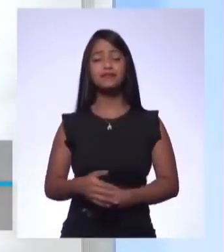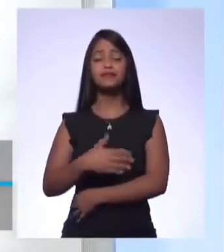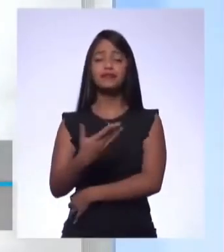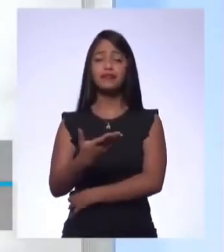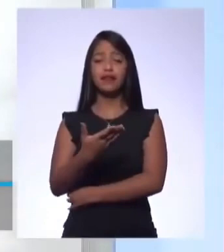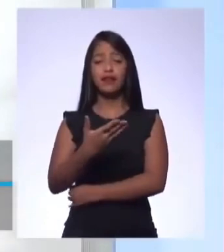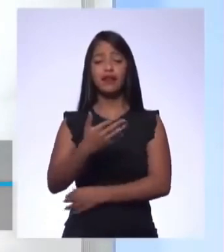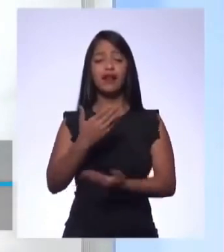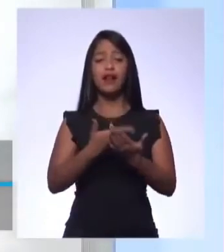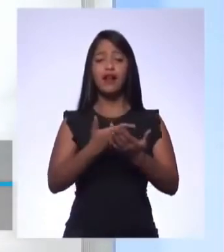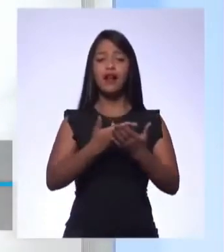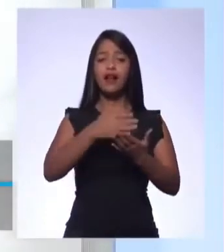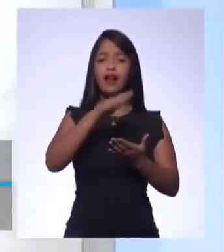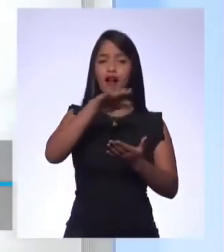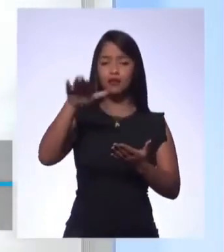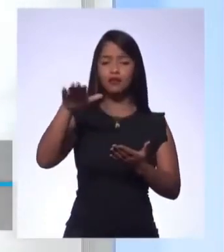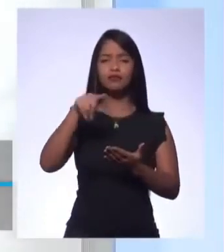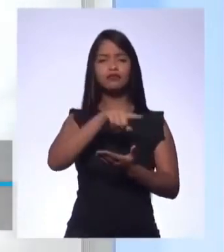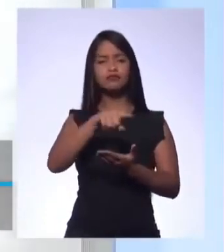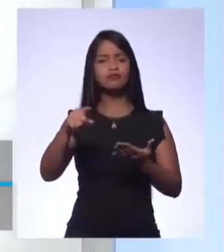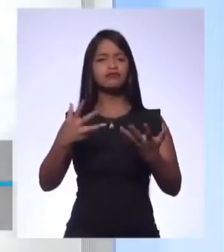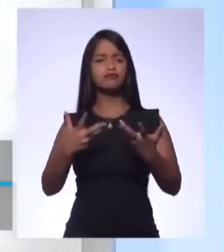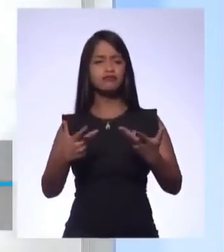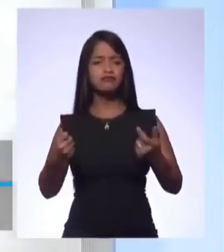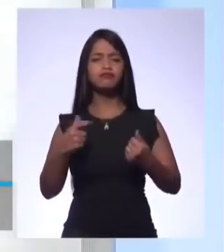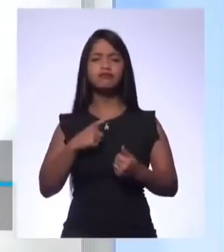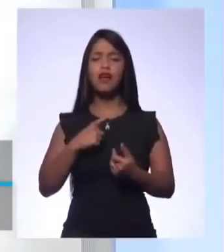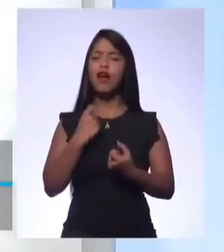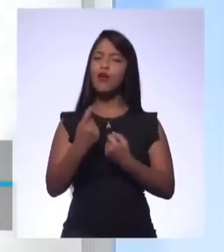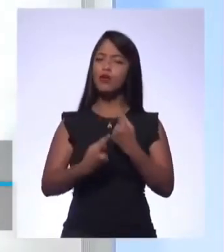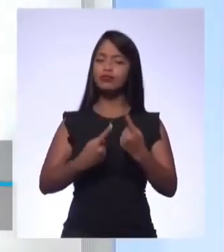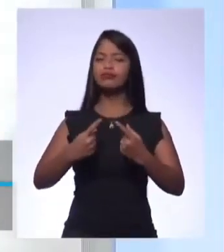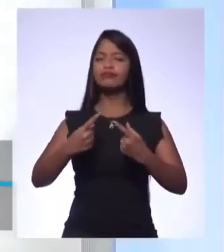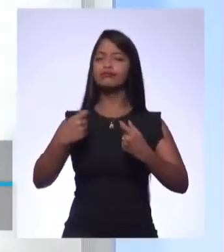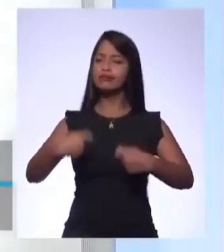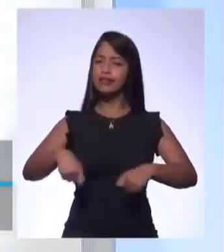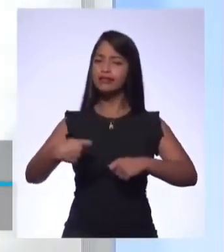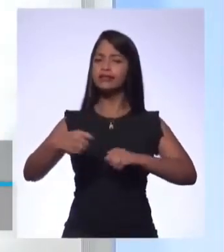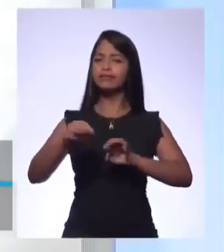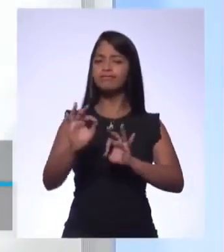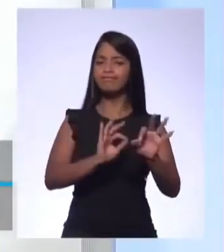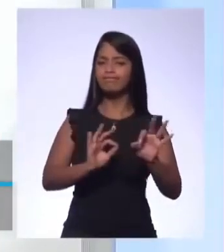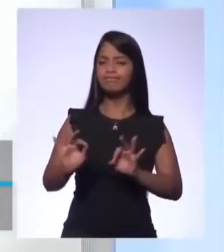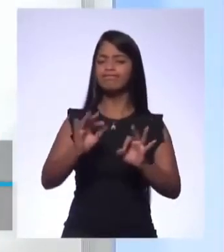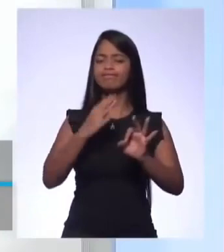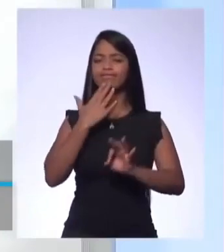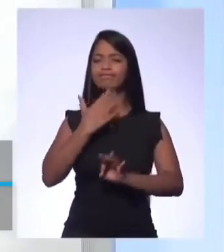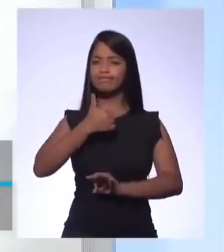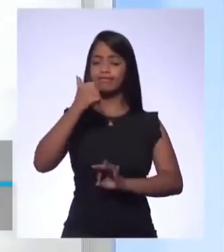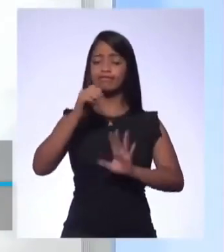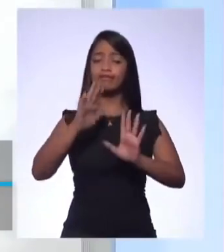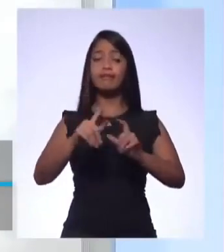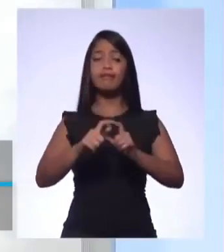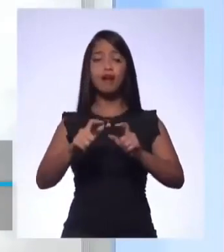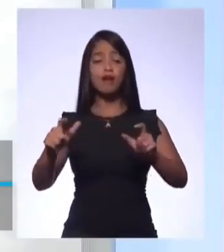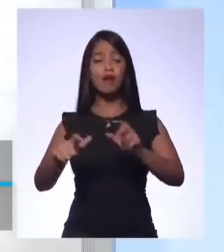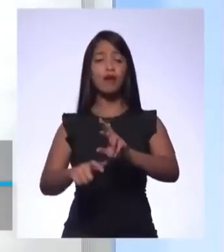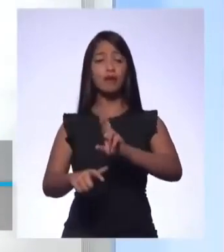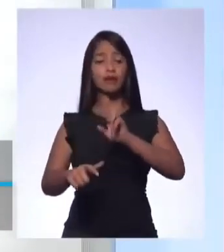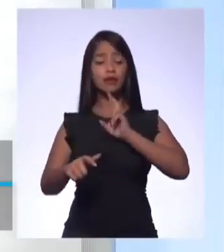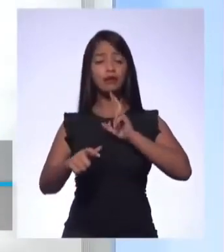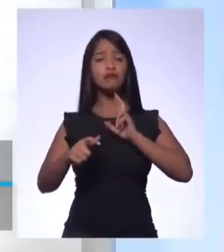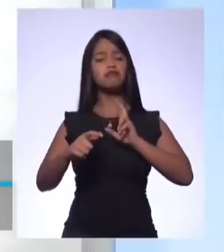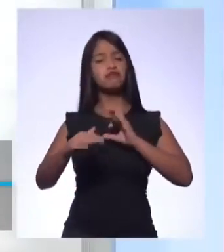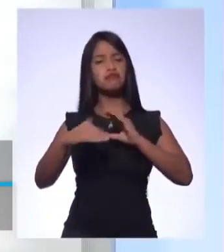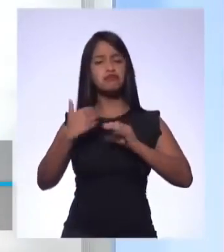alunos, vocês estão excelentes. Tem alguns ainda que precisam melhorar, tá? Mas a maioria respondendo resposta